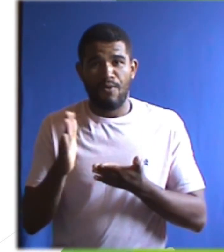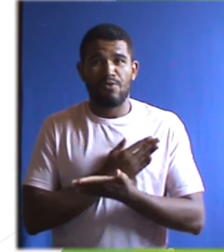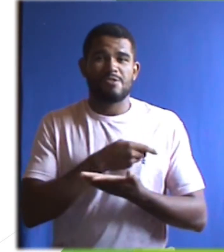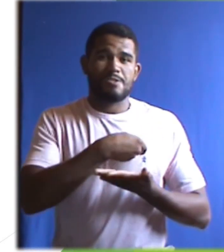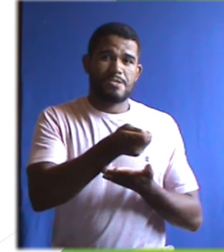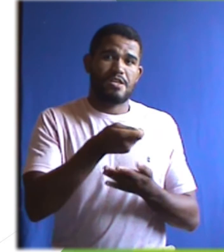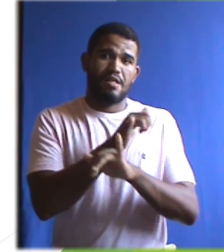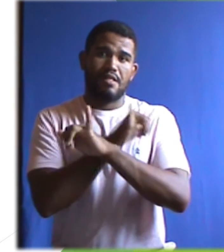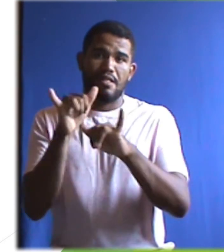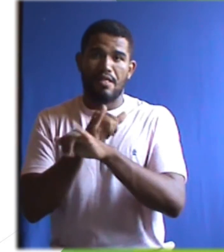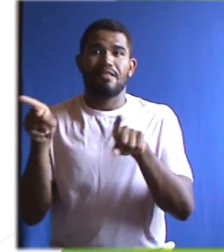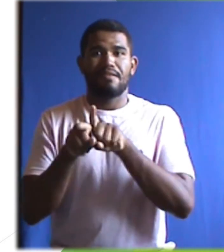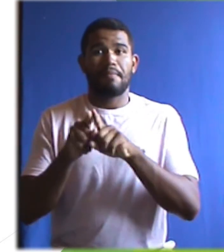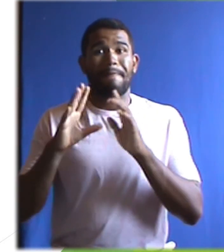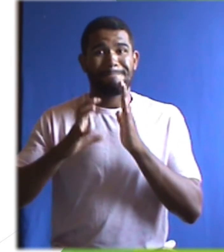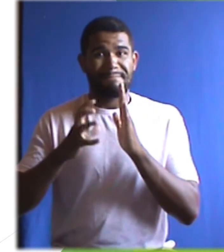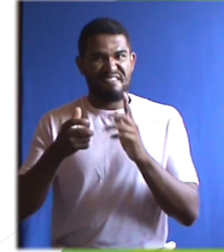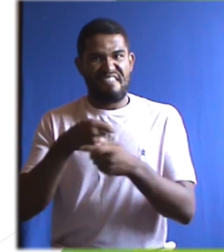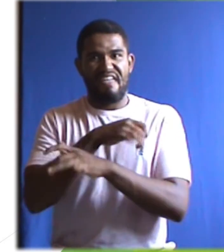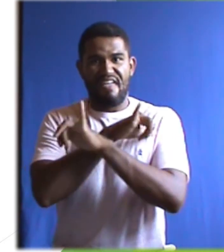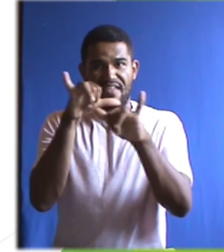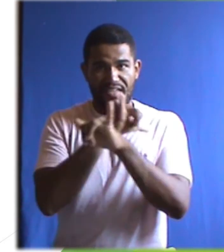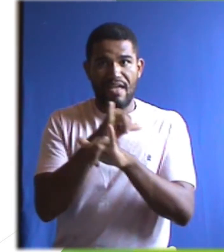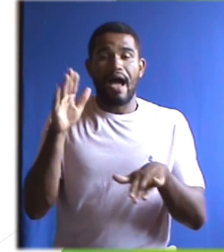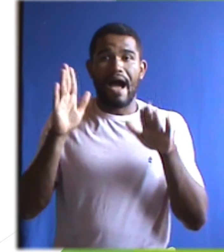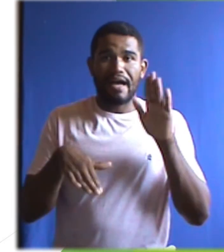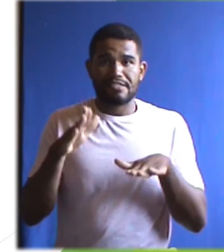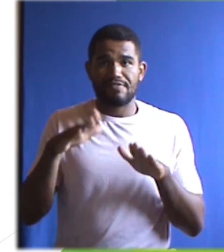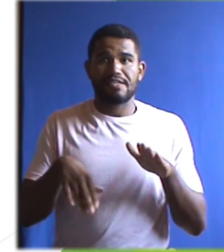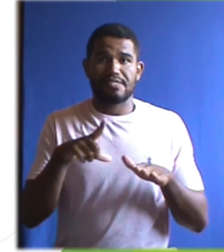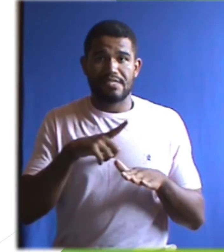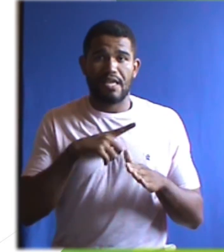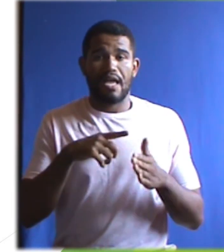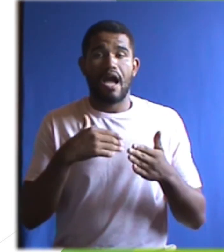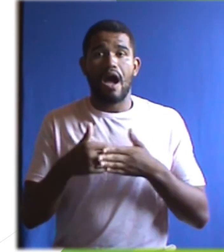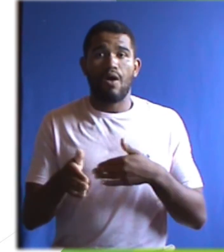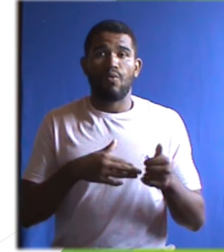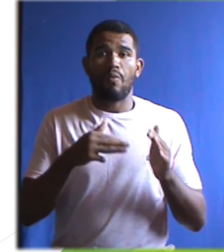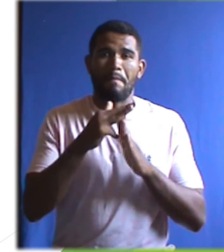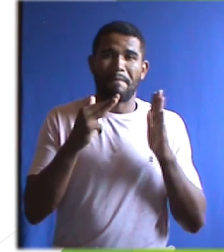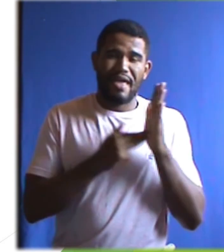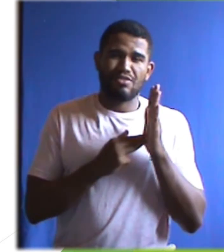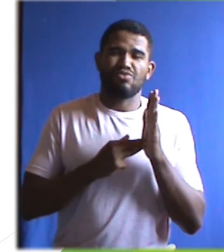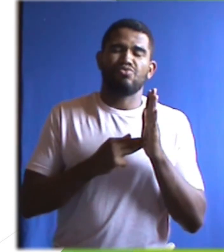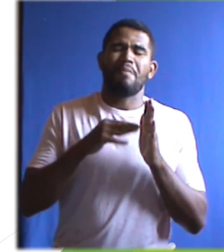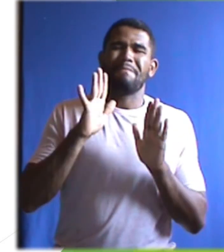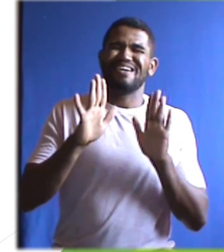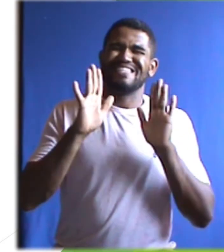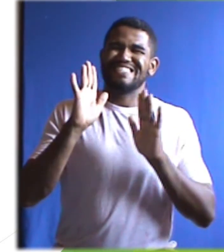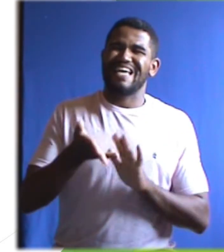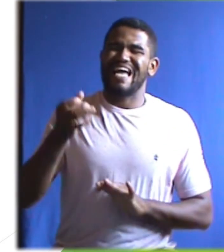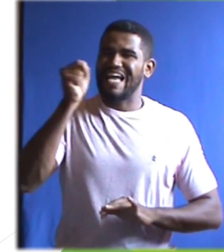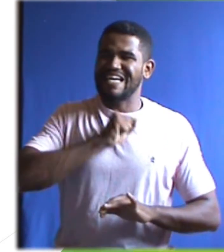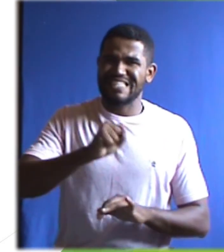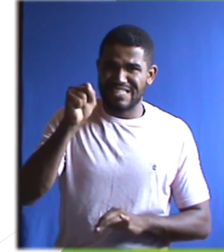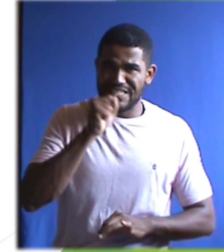metodológicas alguns panfletarismos políticos, tá bom? Às vezes existe algum método que é empregado e